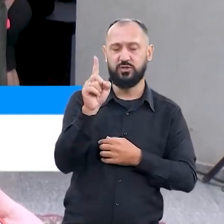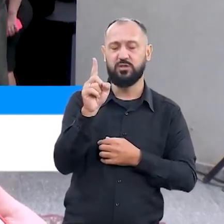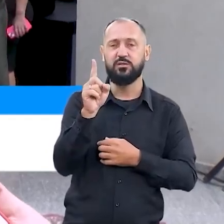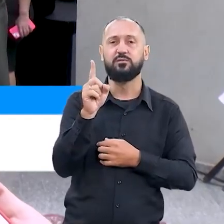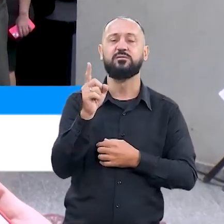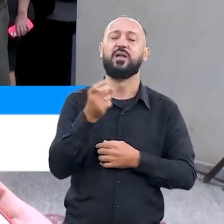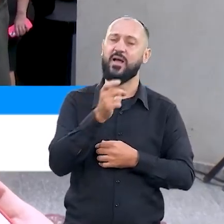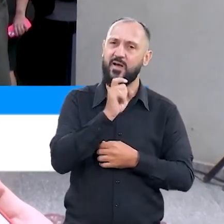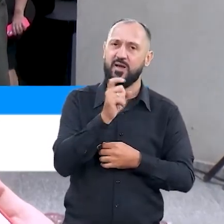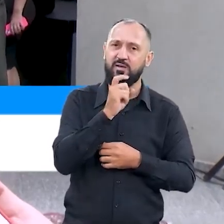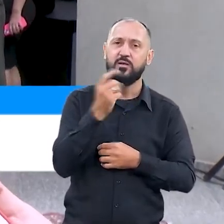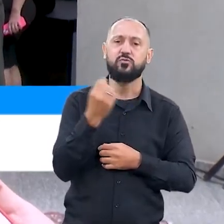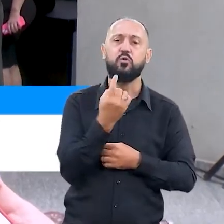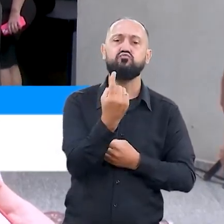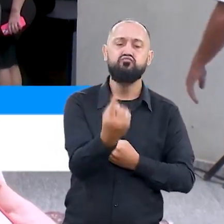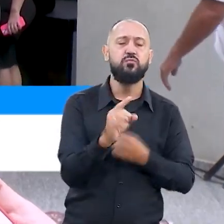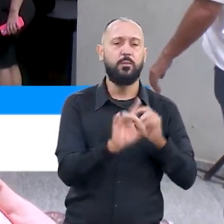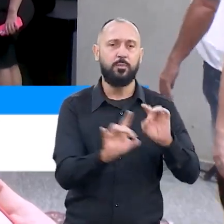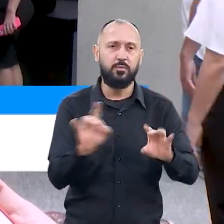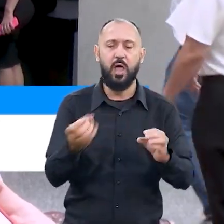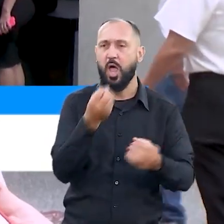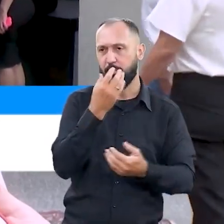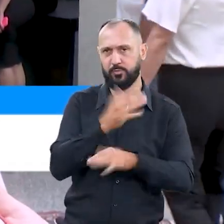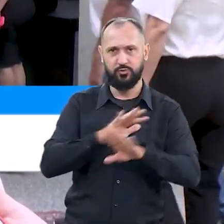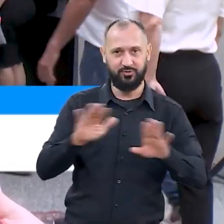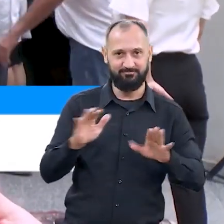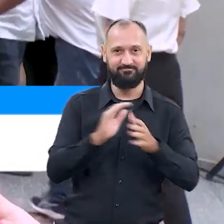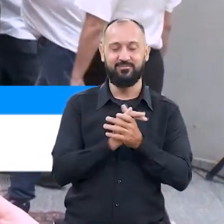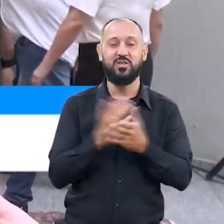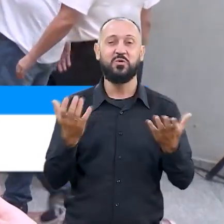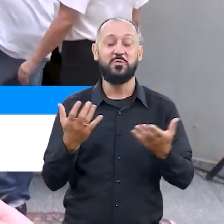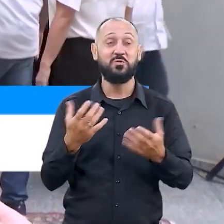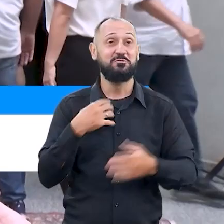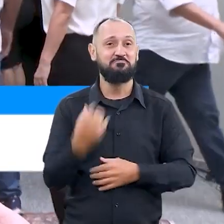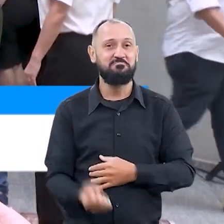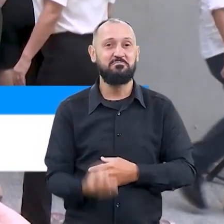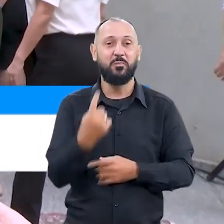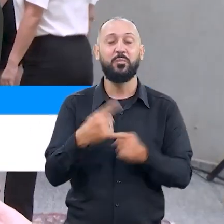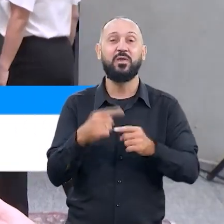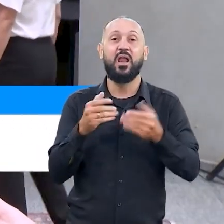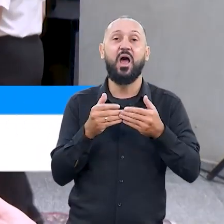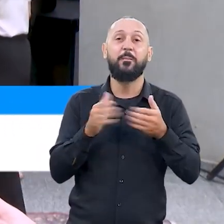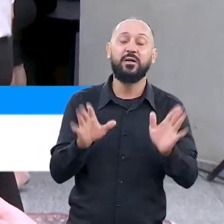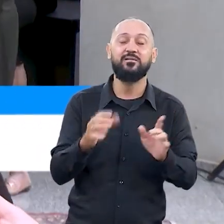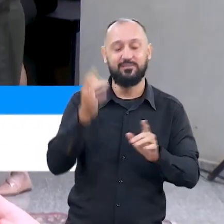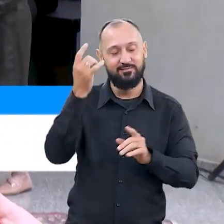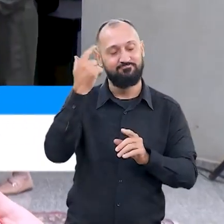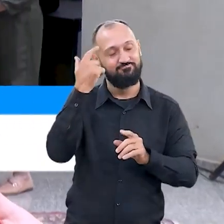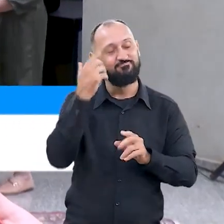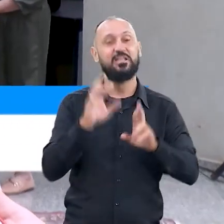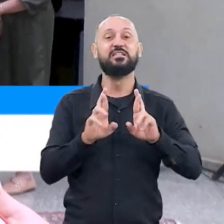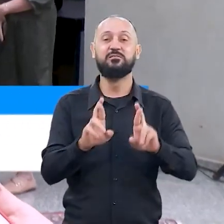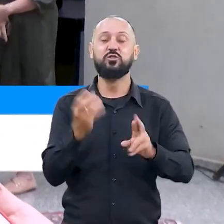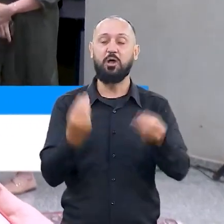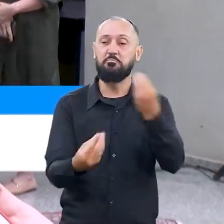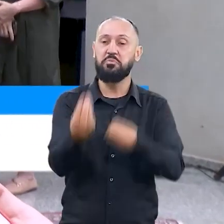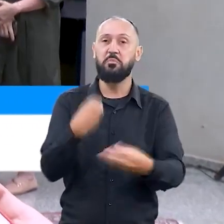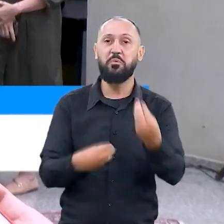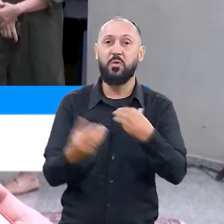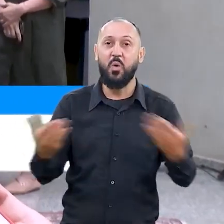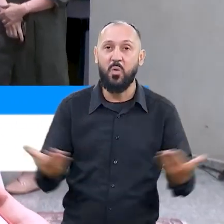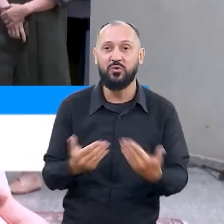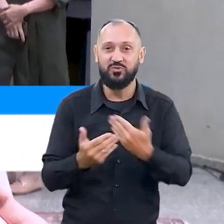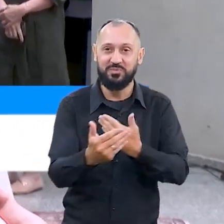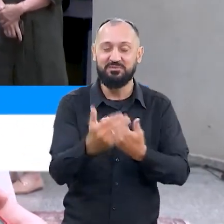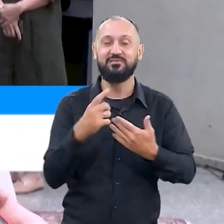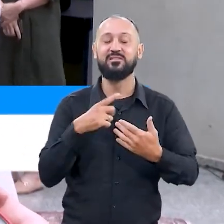um dia de frio só, já vale a pena a doação. E aqui hoje me surpreendeu realmente, porque era o lançamento, eu não esperava que a gente fosse